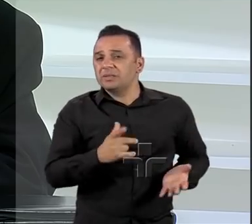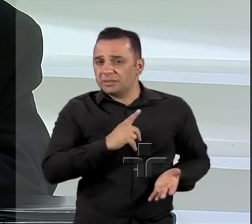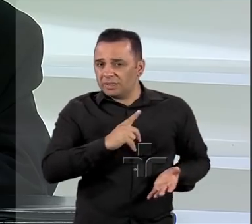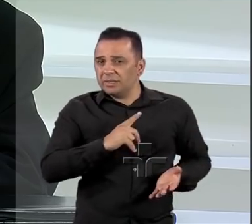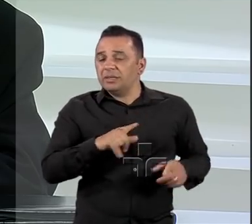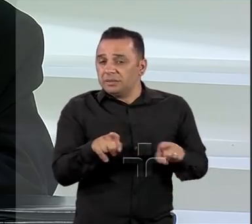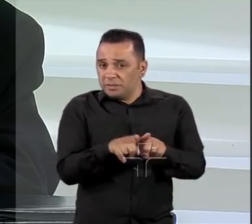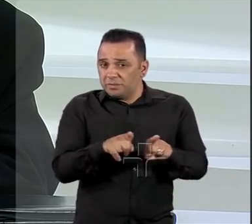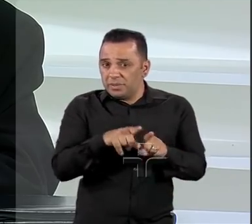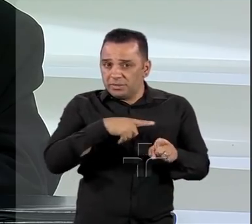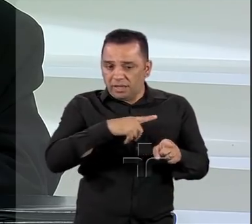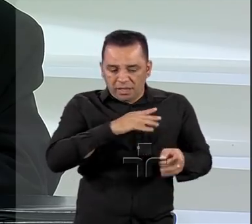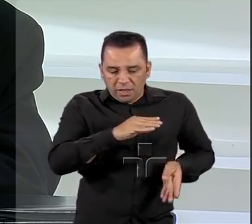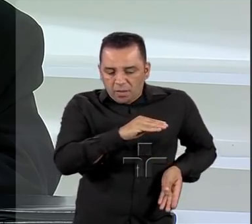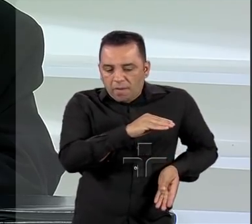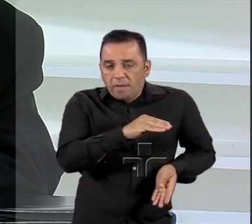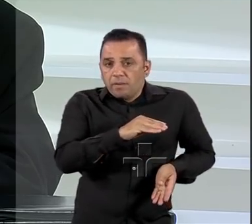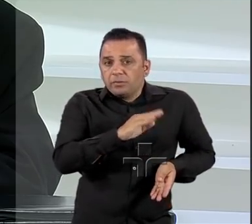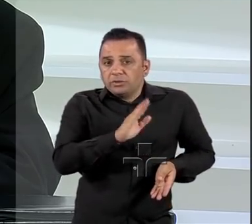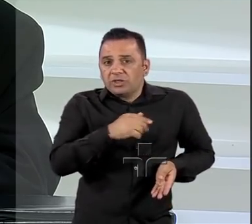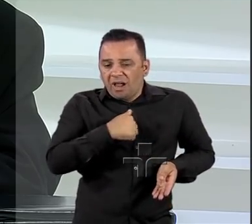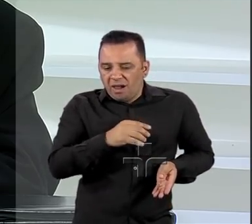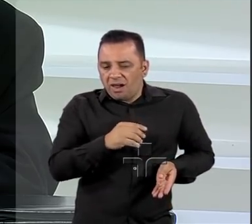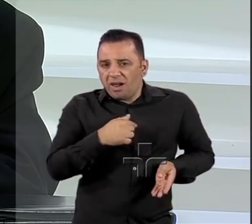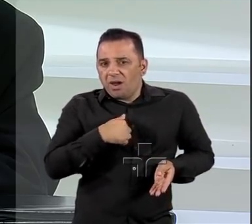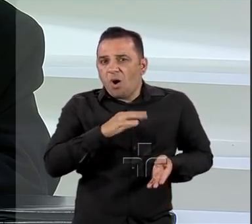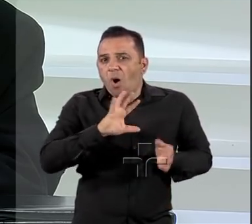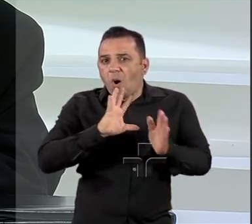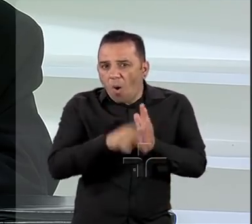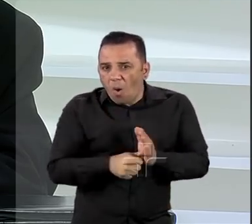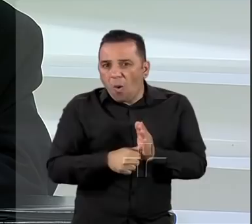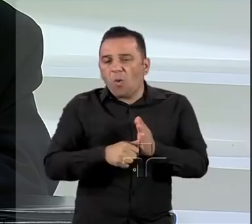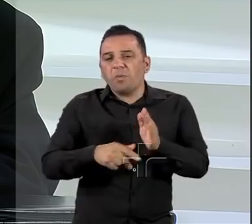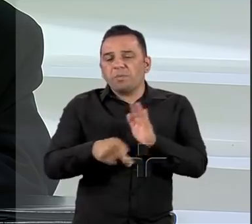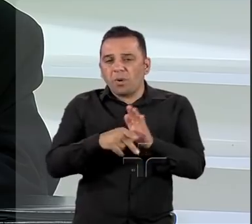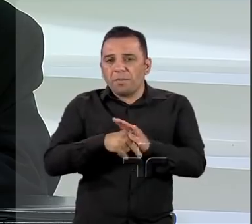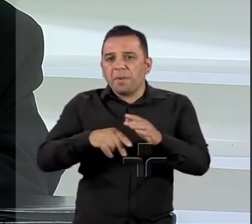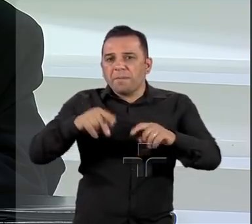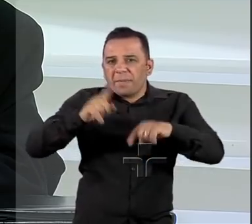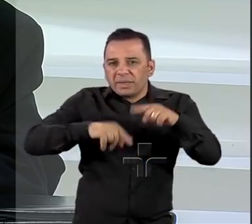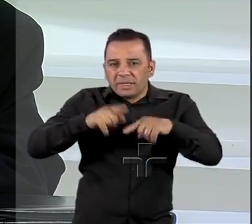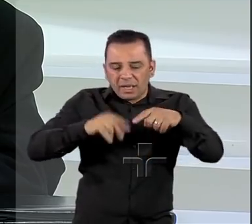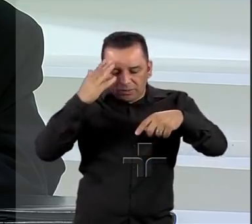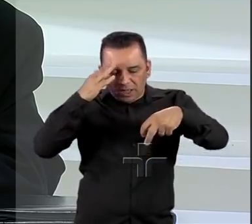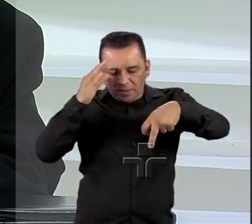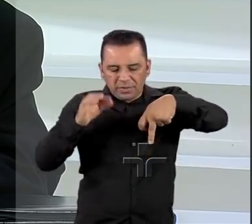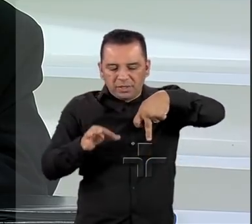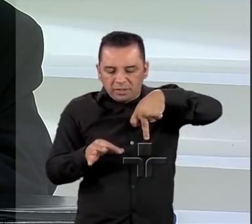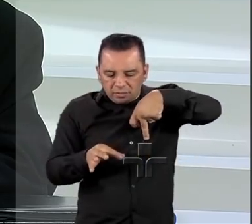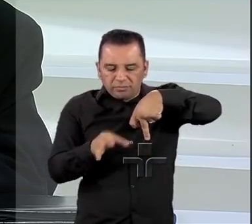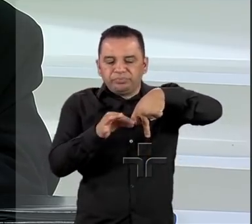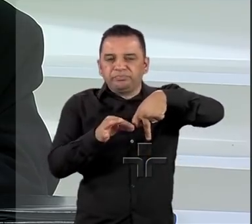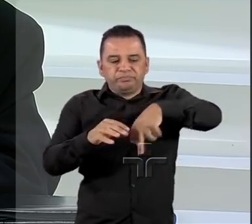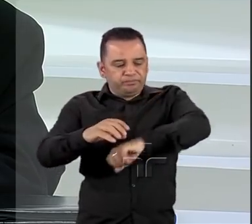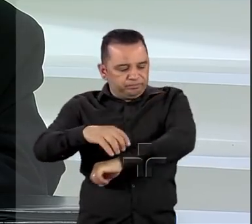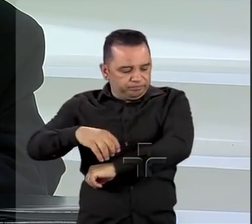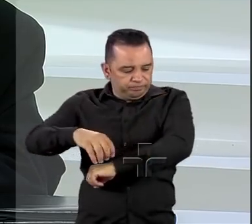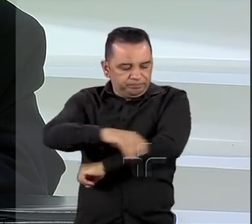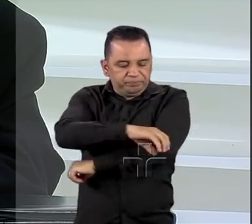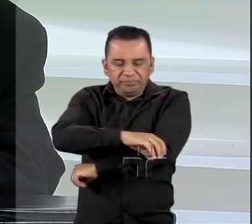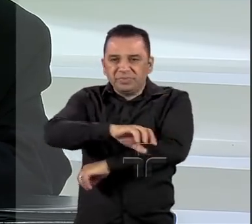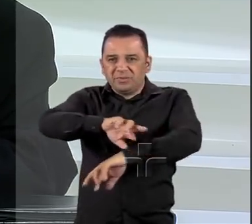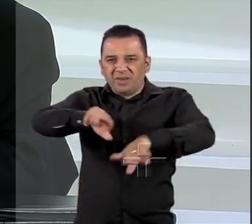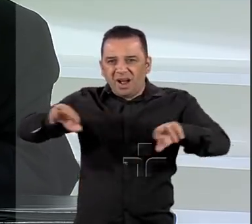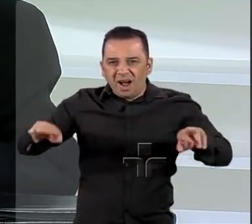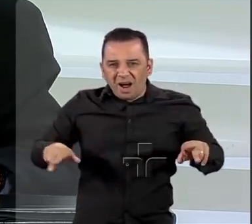próteses e o que pode ser feito em relação às órteses, próteses e materiais especiais. E, por último, a proposta de uma tabela única, que é